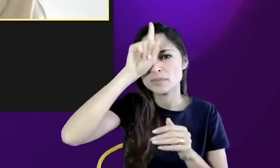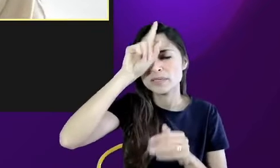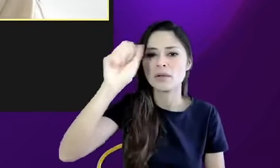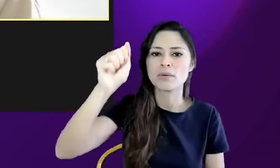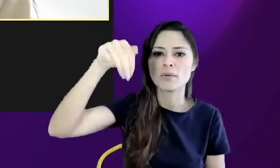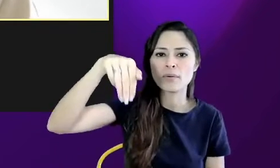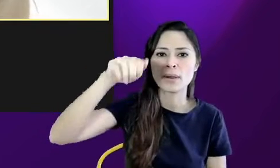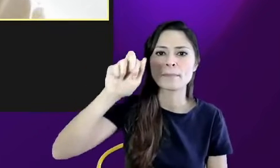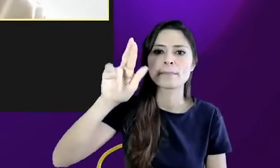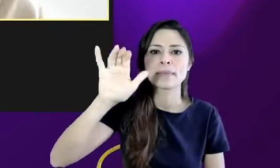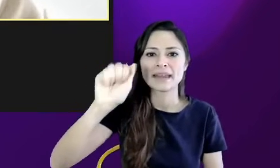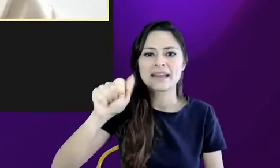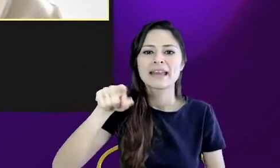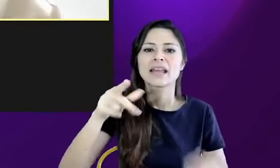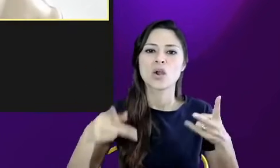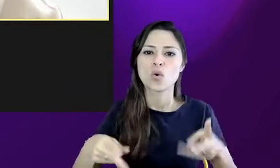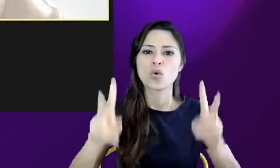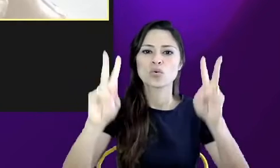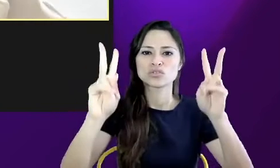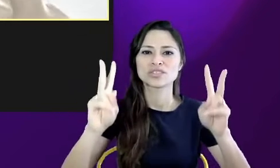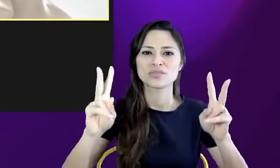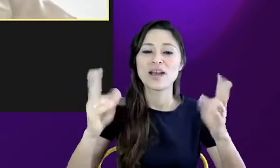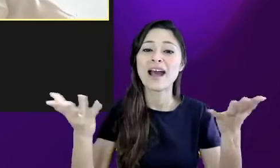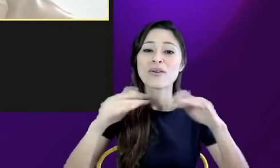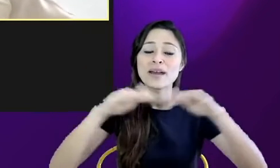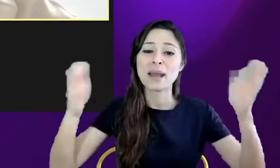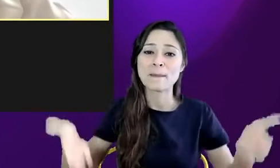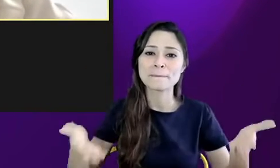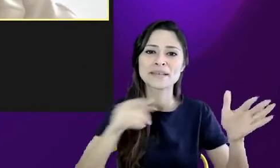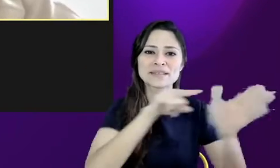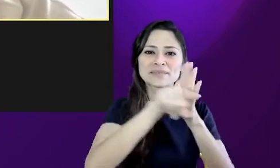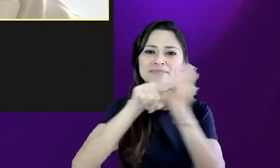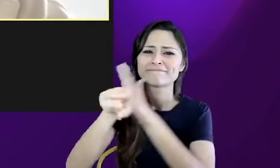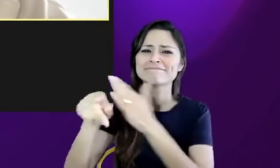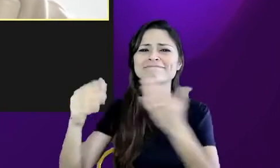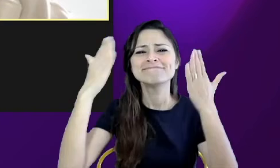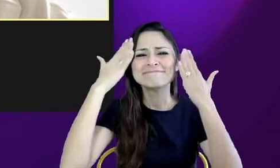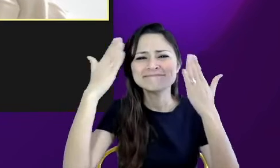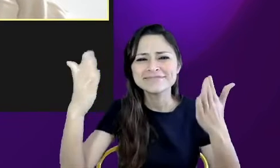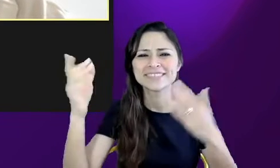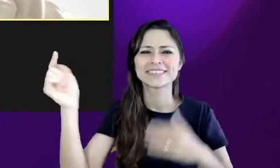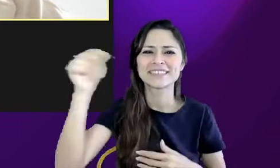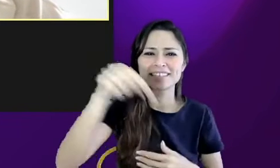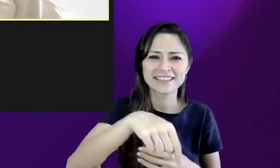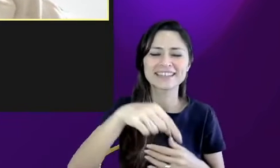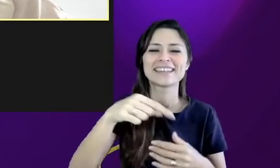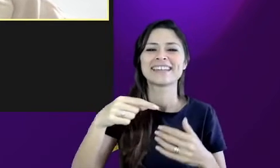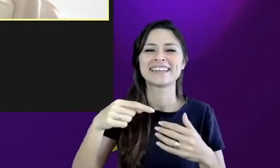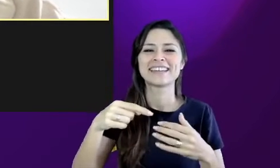dar continuidade e fazer a moderação dessa mesa. Muito obrigada pela presença, Marco, e muito obrigada pela